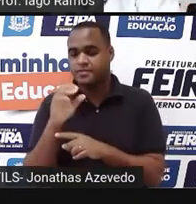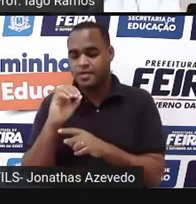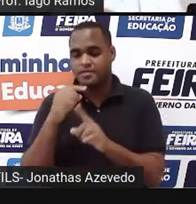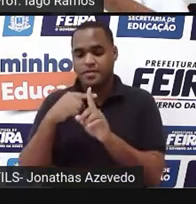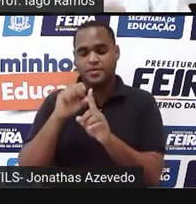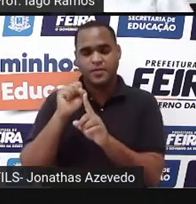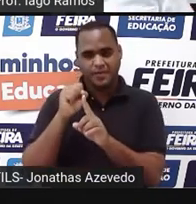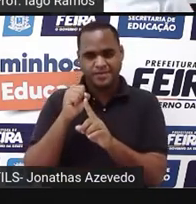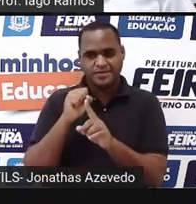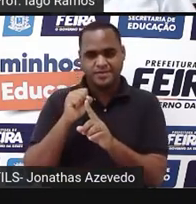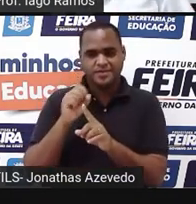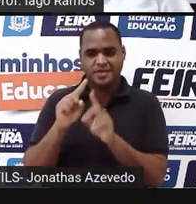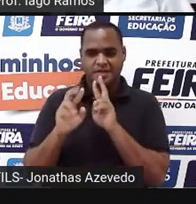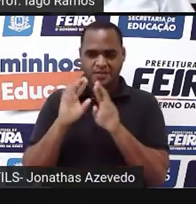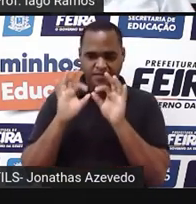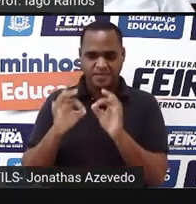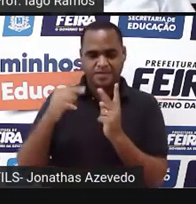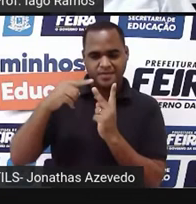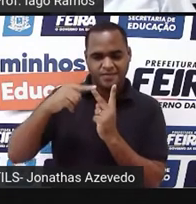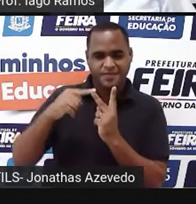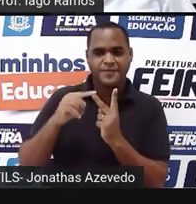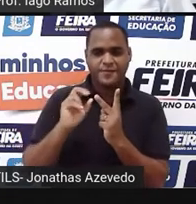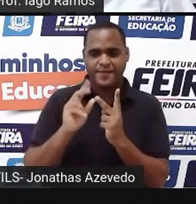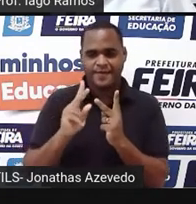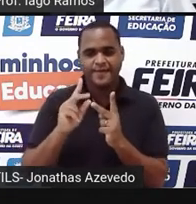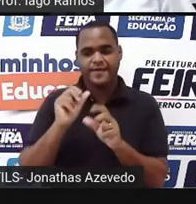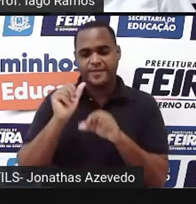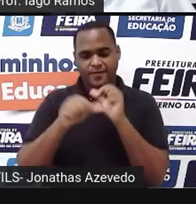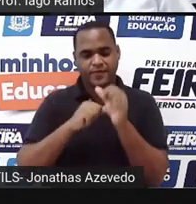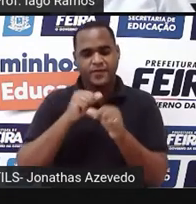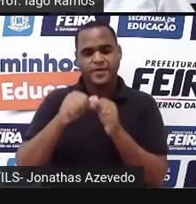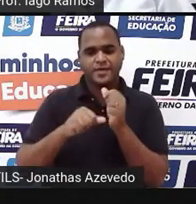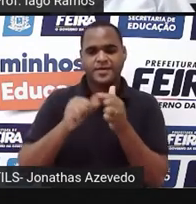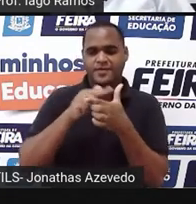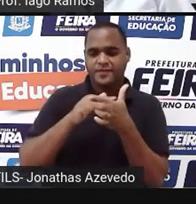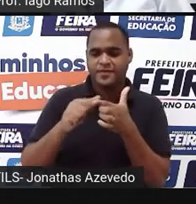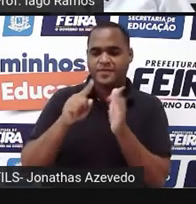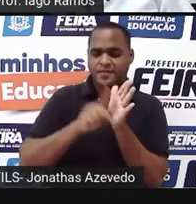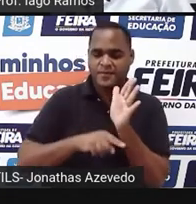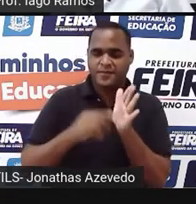8, que é o resultado da raiz quadrada, dividido por menos 4.